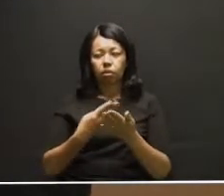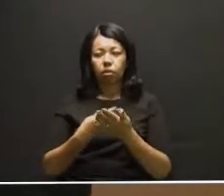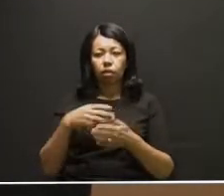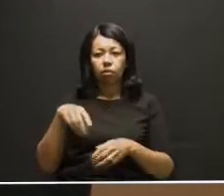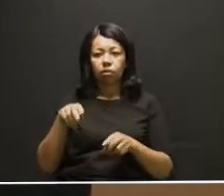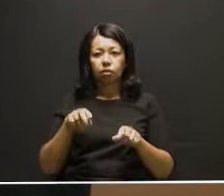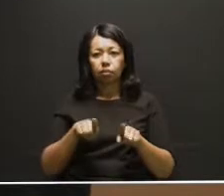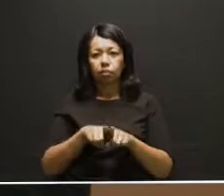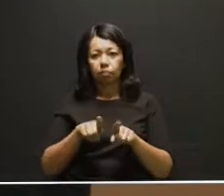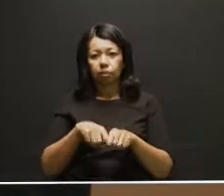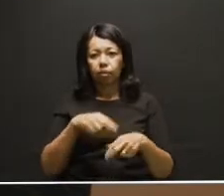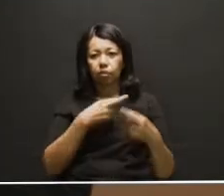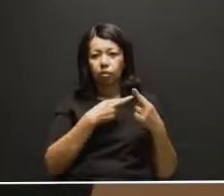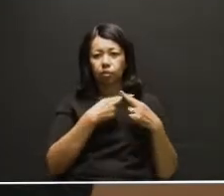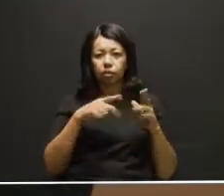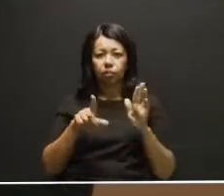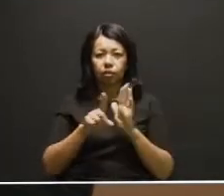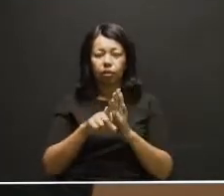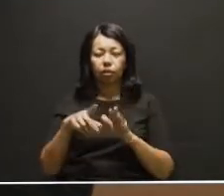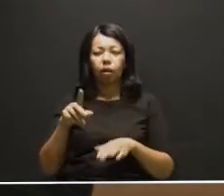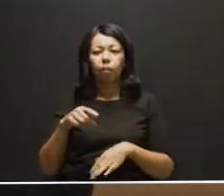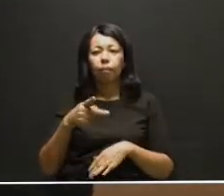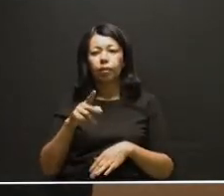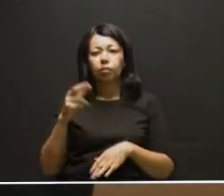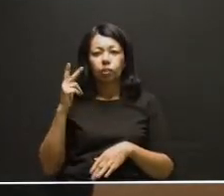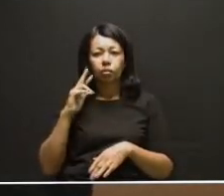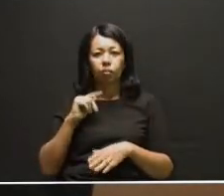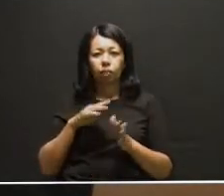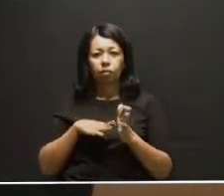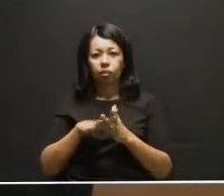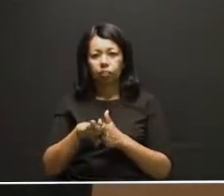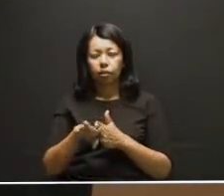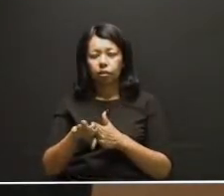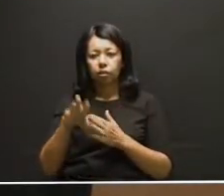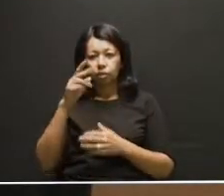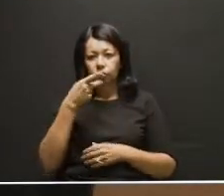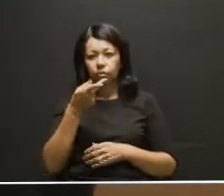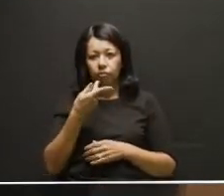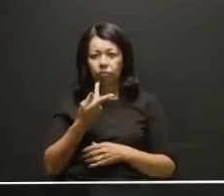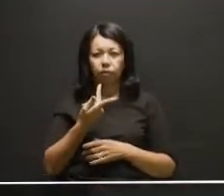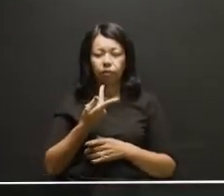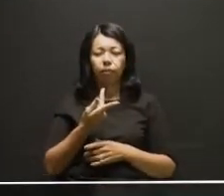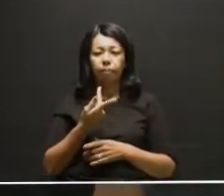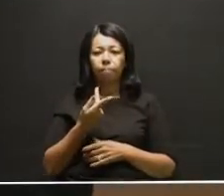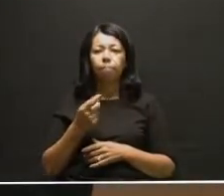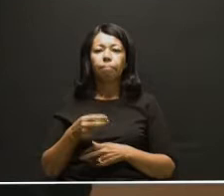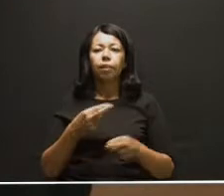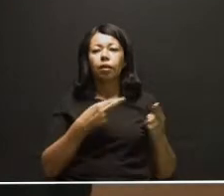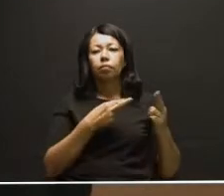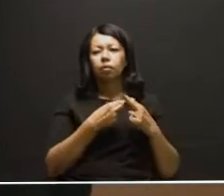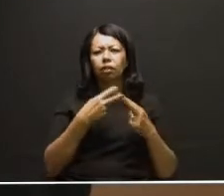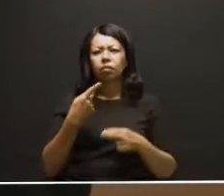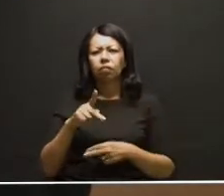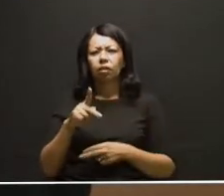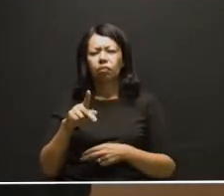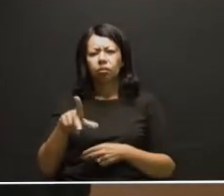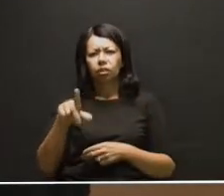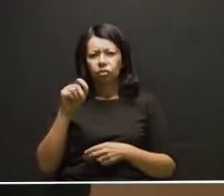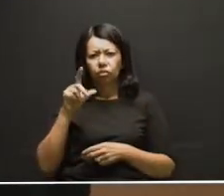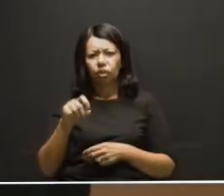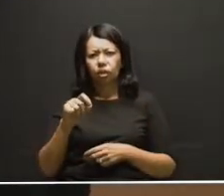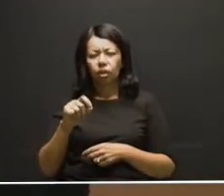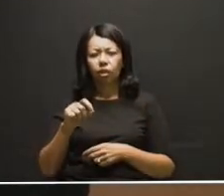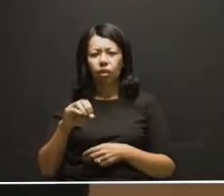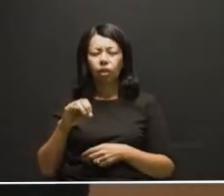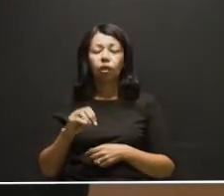o técnico jurídico e legal não se vislumbrou a normal tramitação da matéria quanto ao mérito cabe o douto plenário decidir a